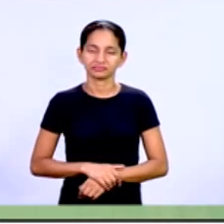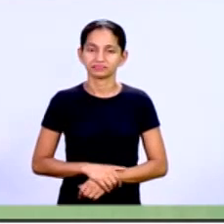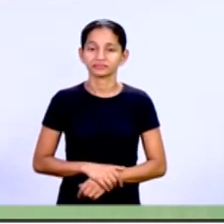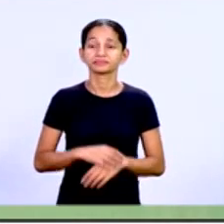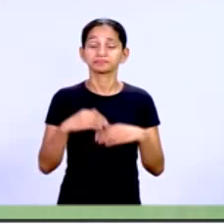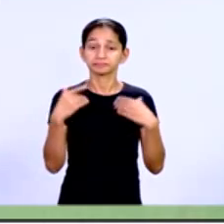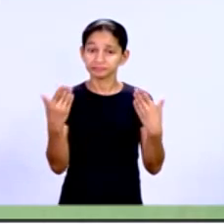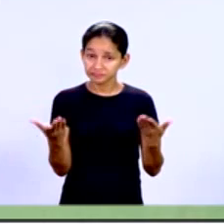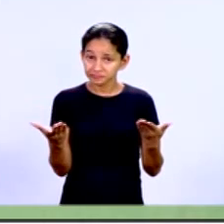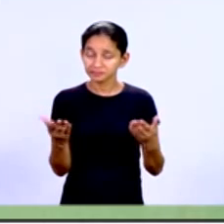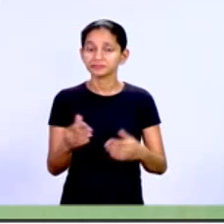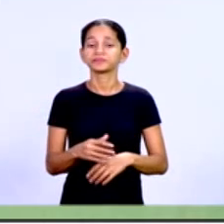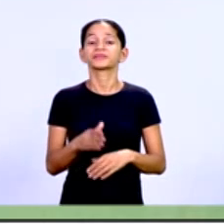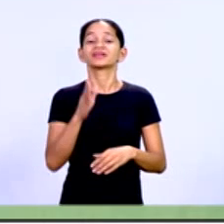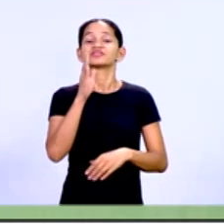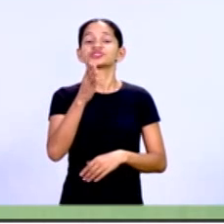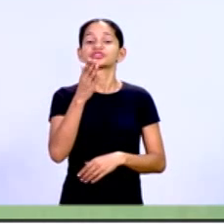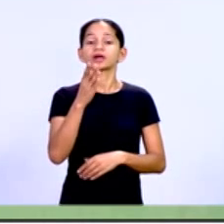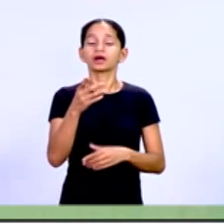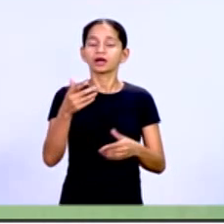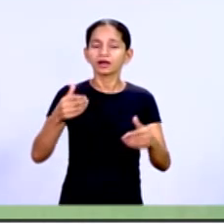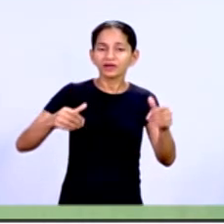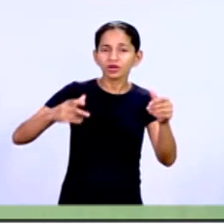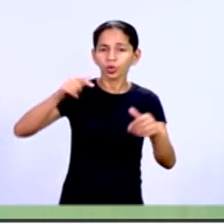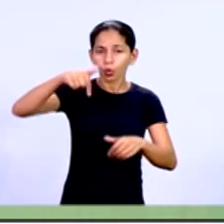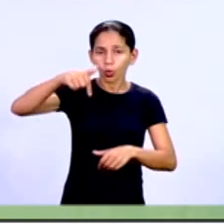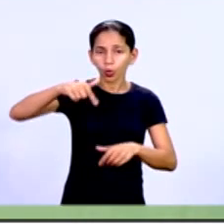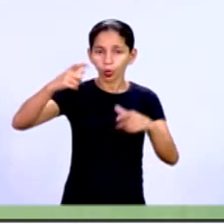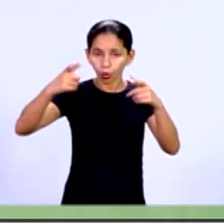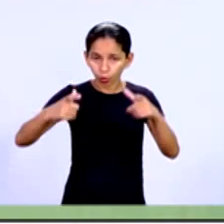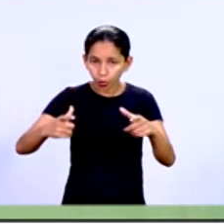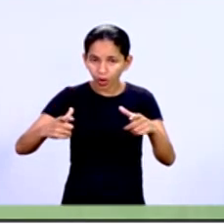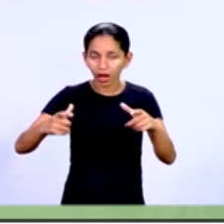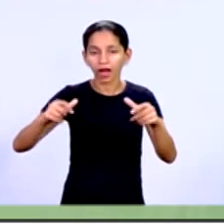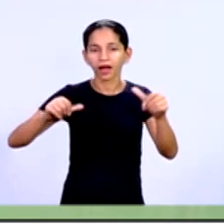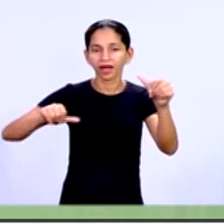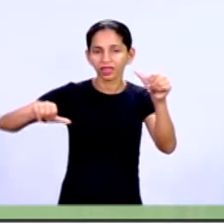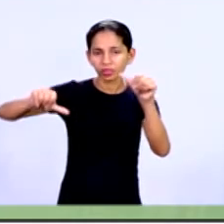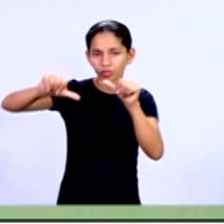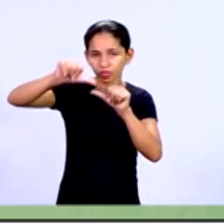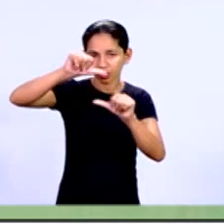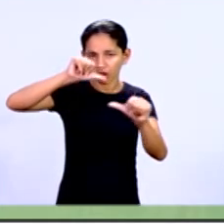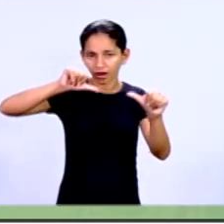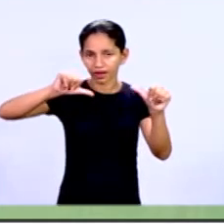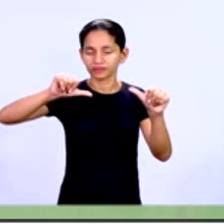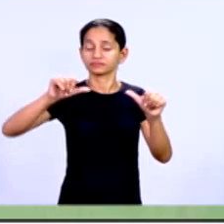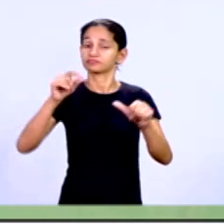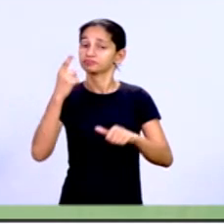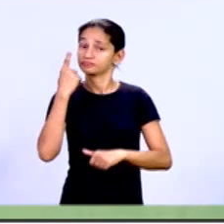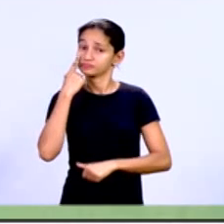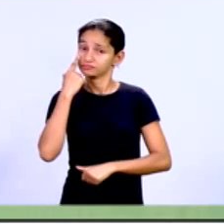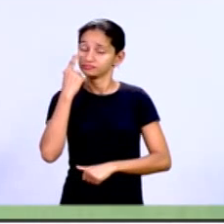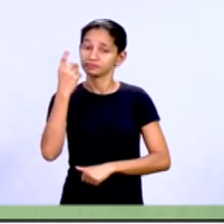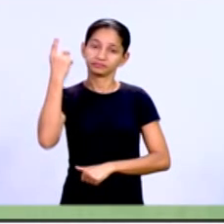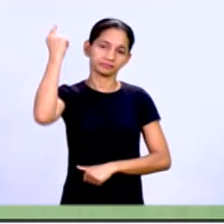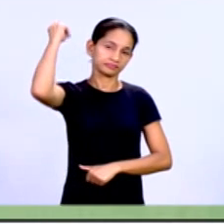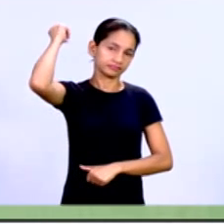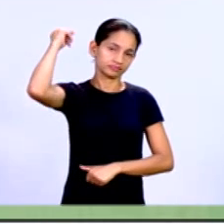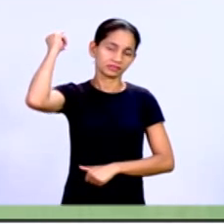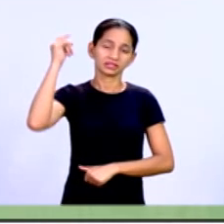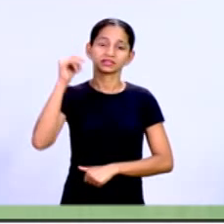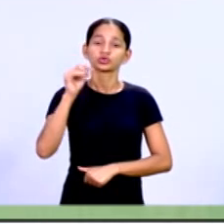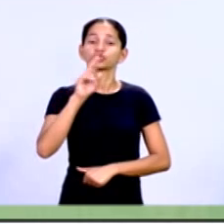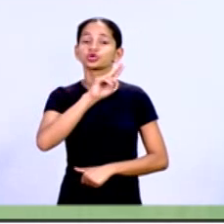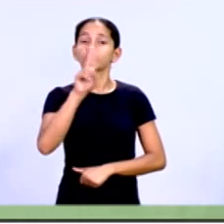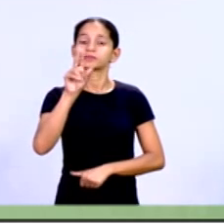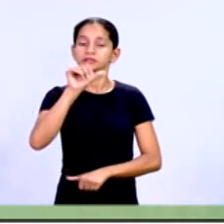Muito bem. Então, já que é um local de troca, lembrando, né, que há tempos remotos, essa troca era